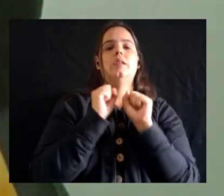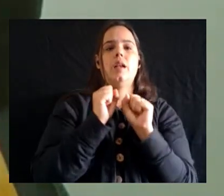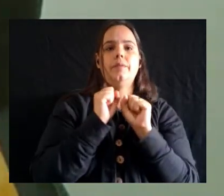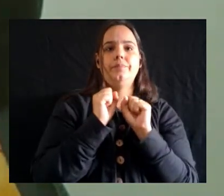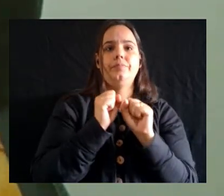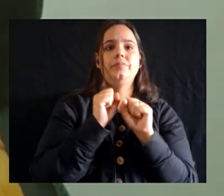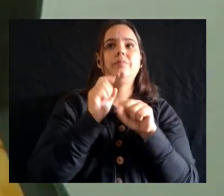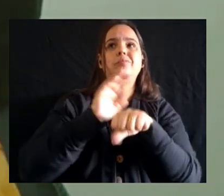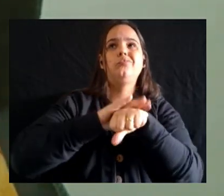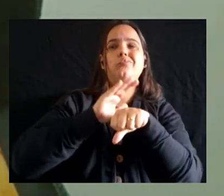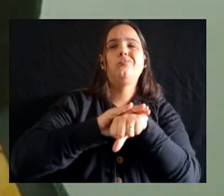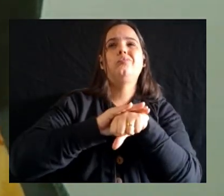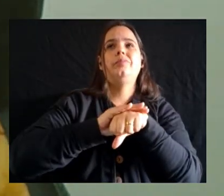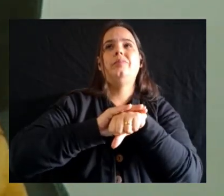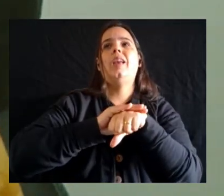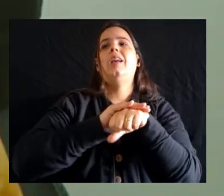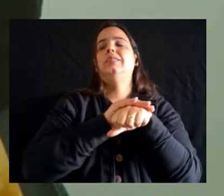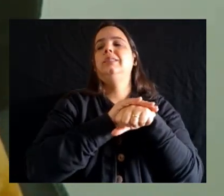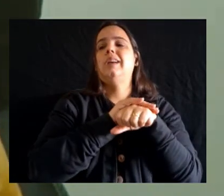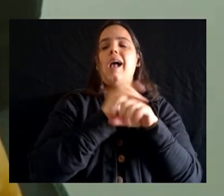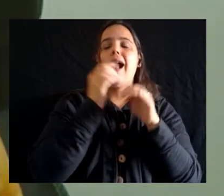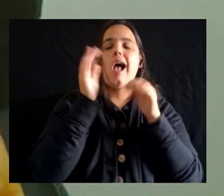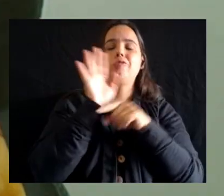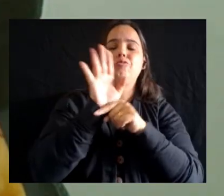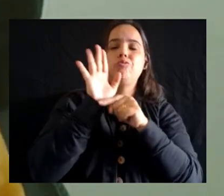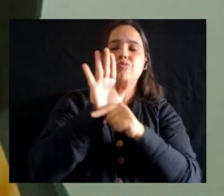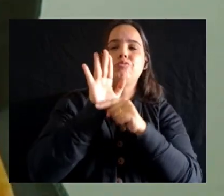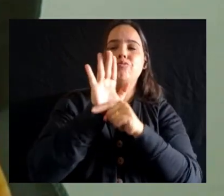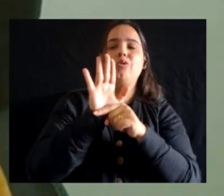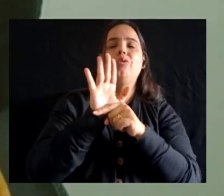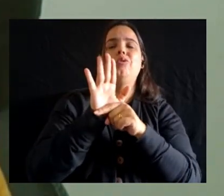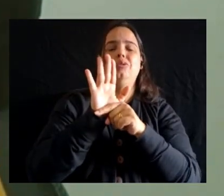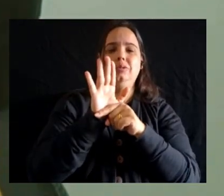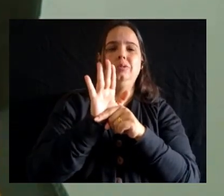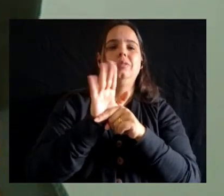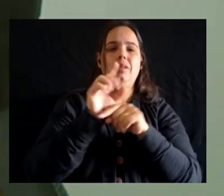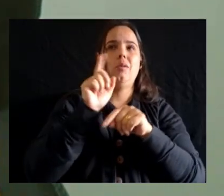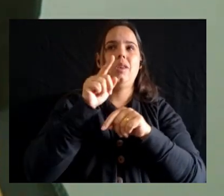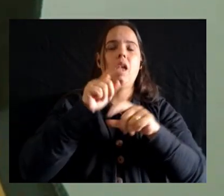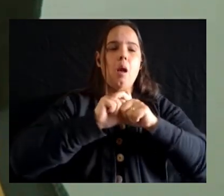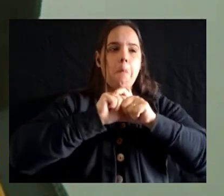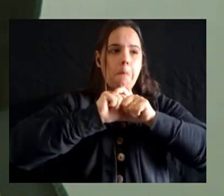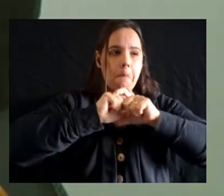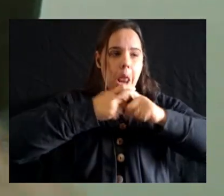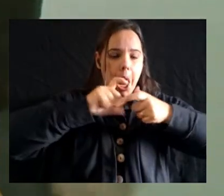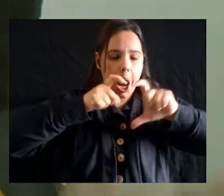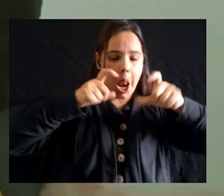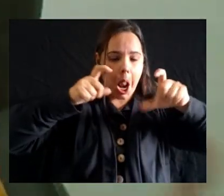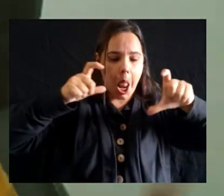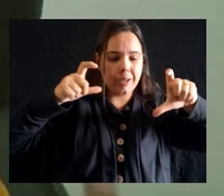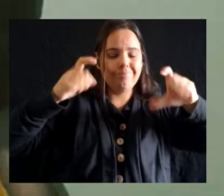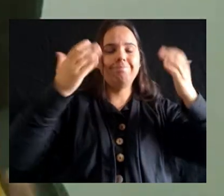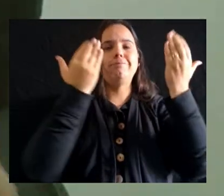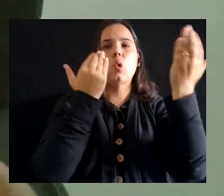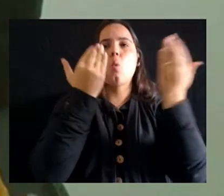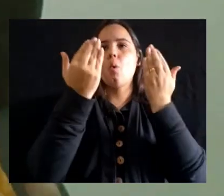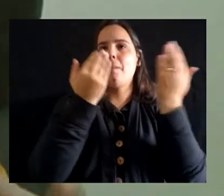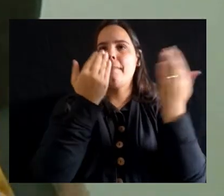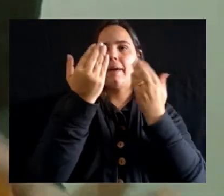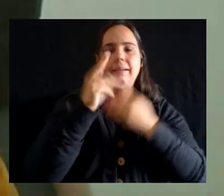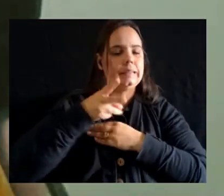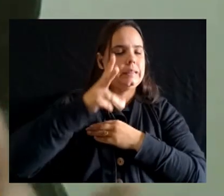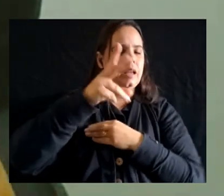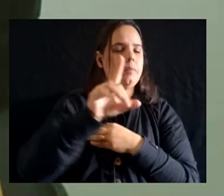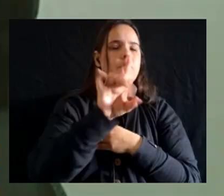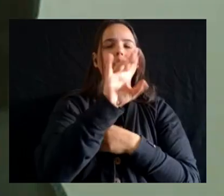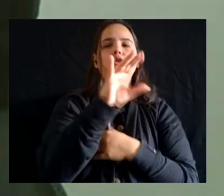influenciado muito, né? Esse aumento e essa comparação constante, não só para jovens, mas